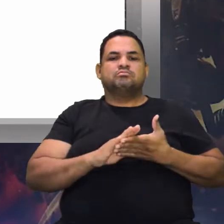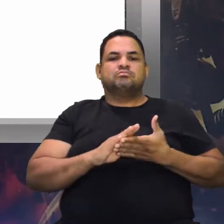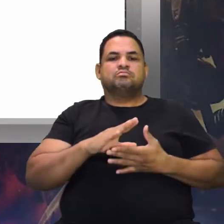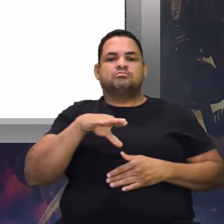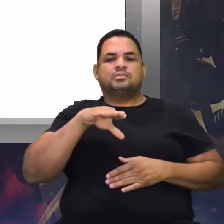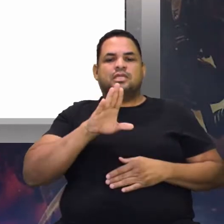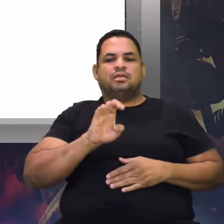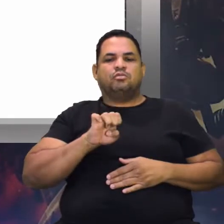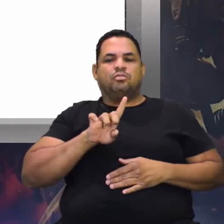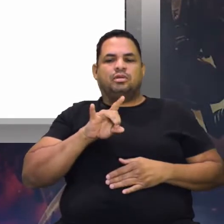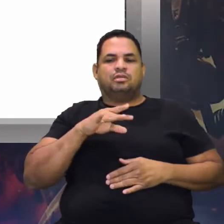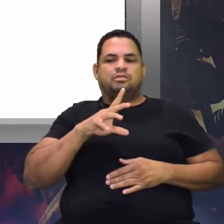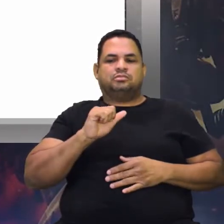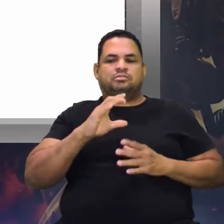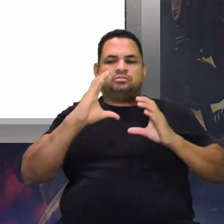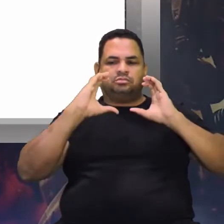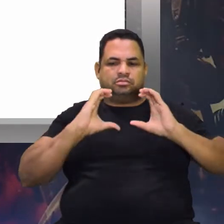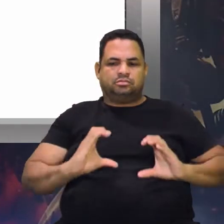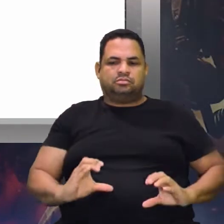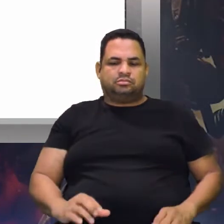eupátridas, os cidadãos.